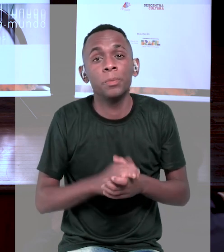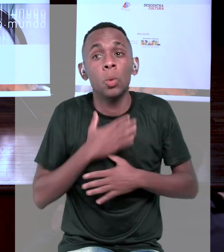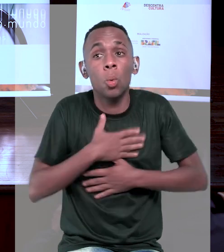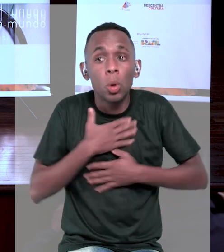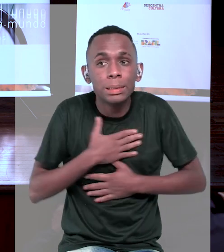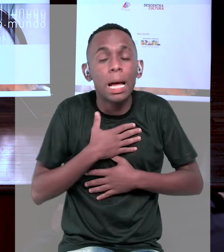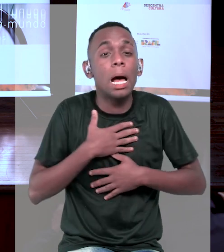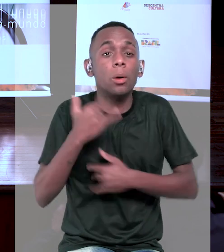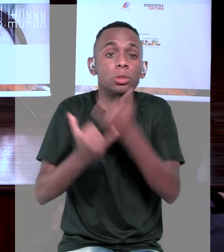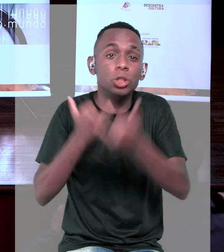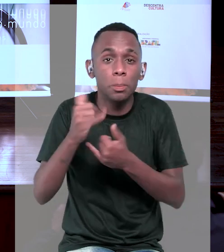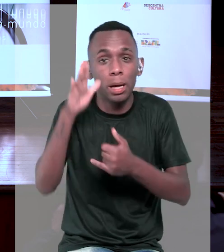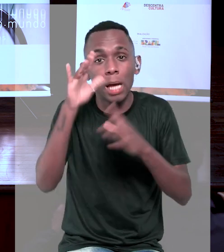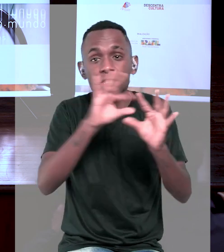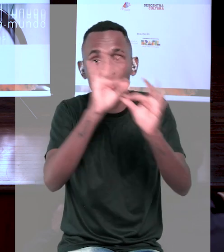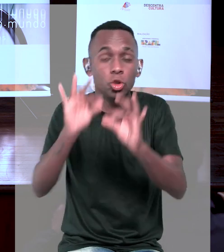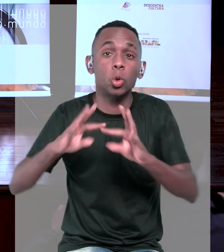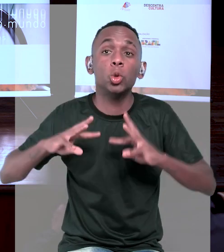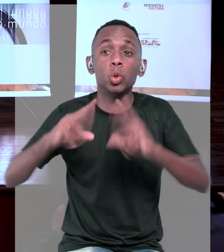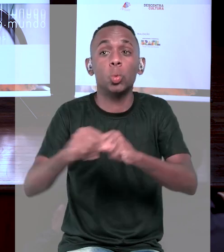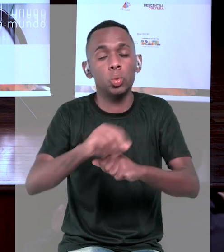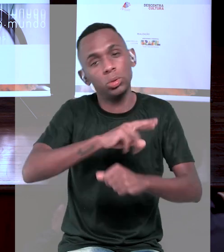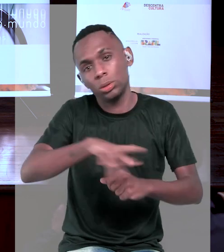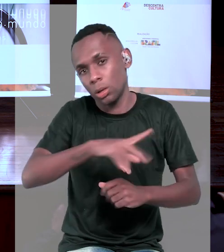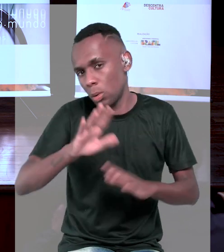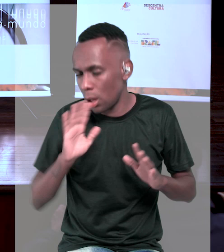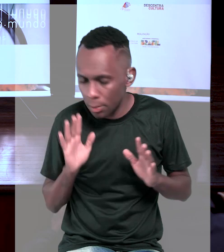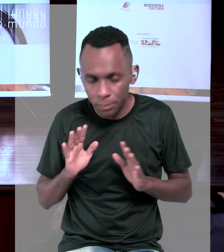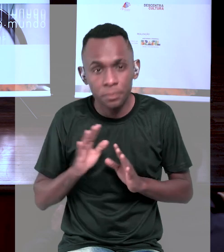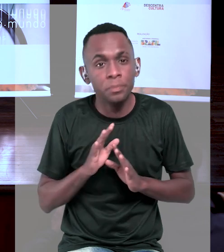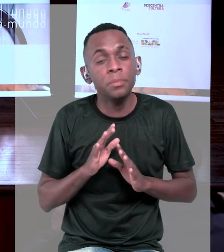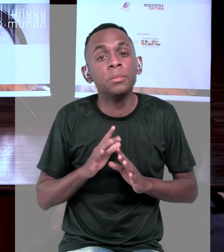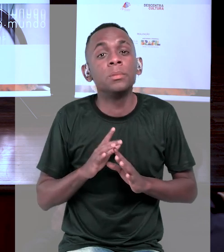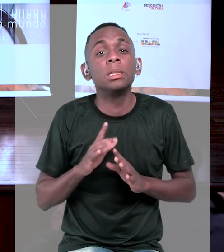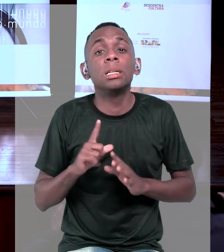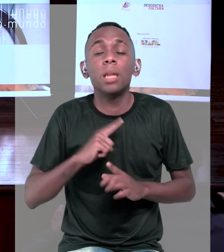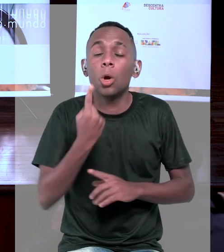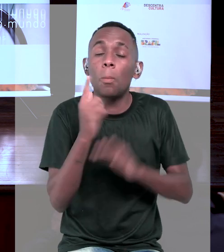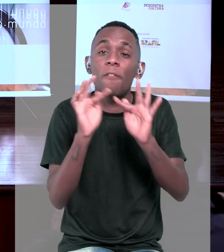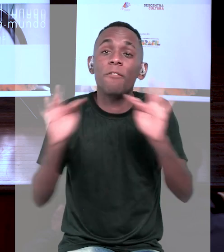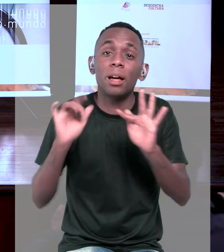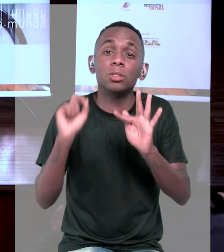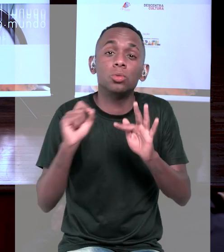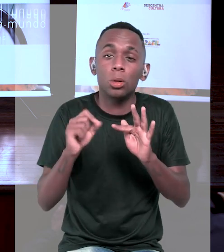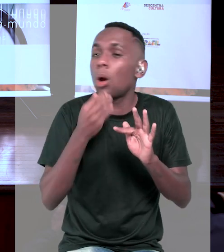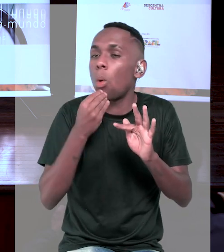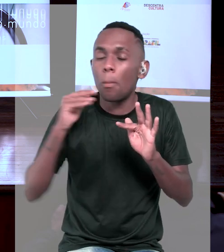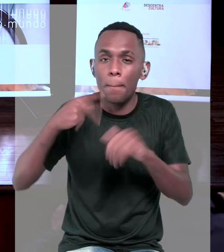ser tudo. Adorno e Horkheimer têm uma frase da indústria cultural que é totalmente